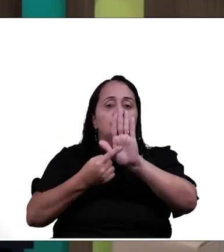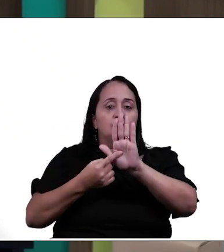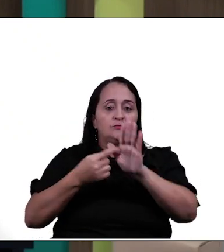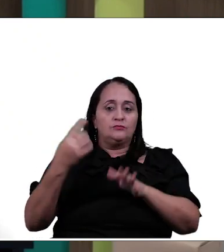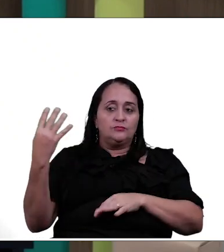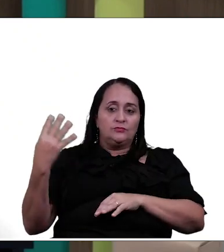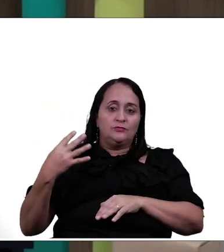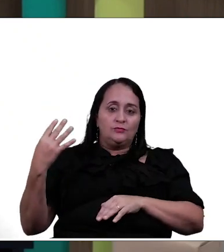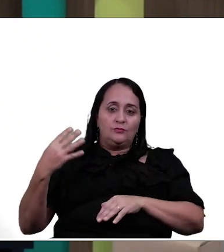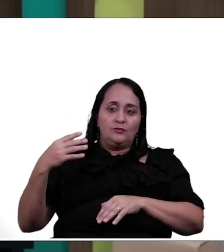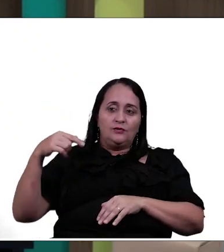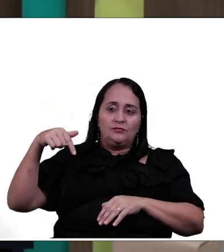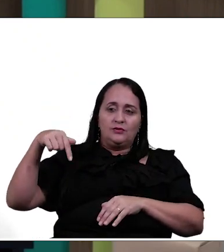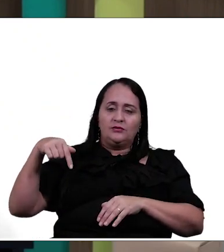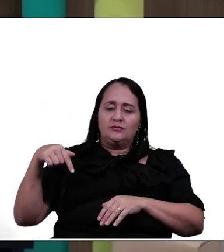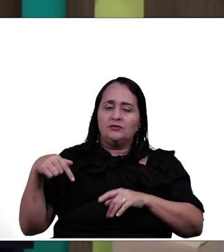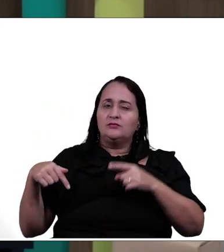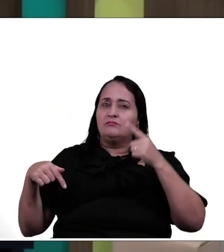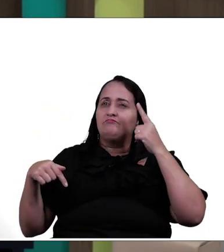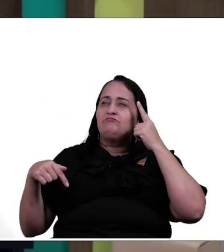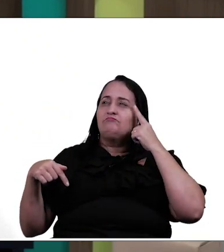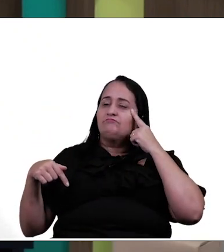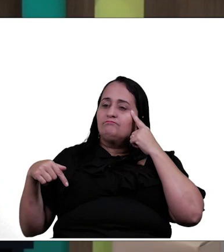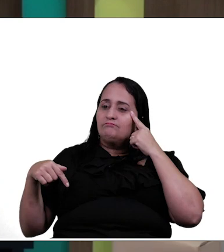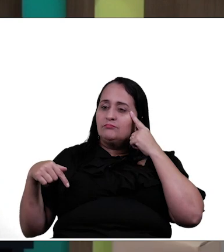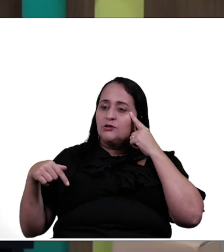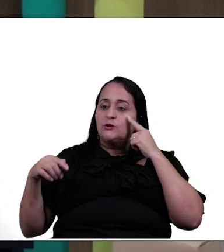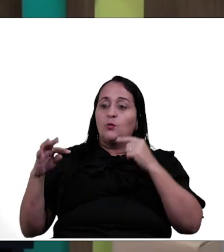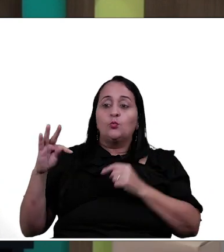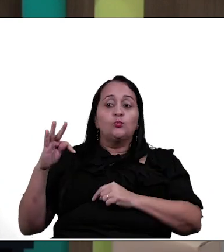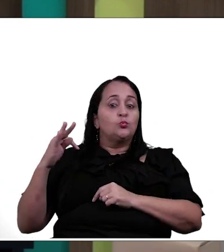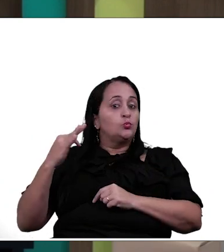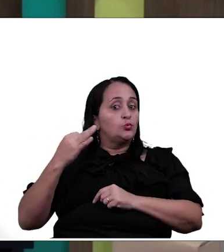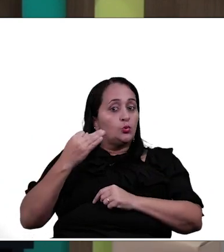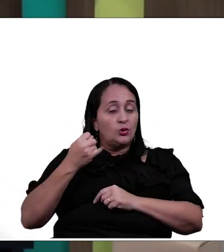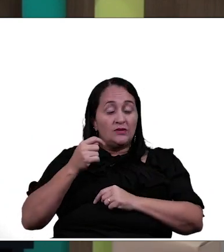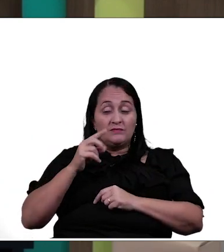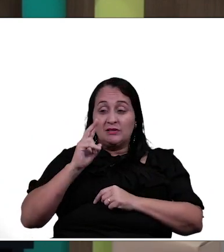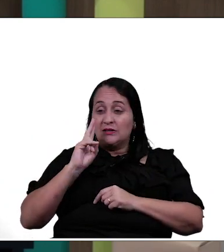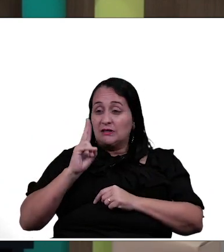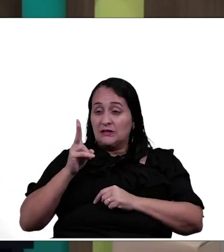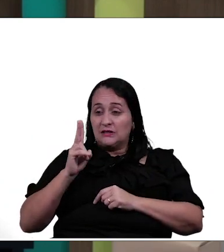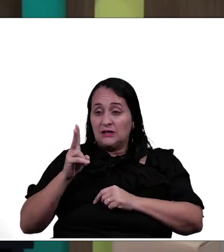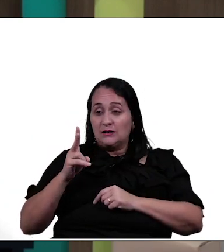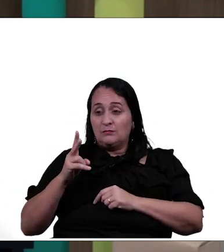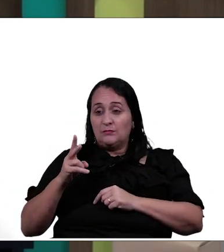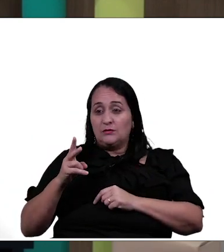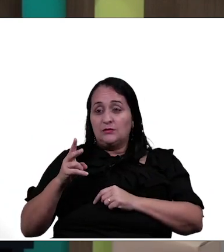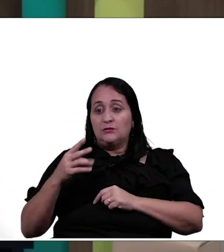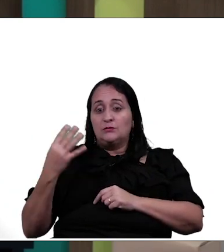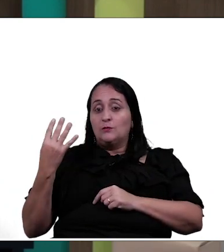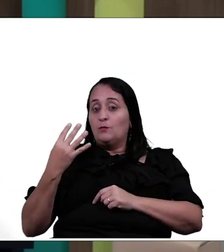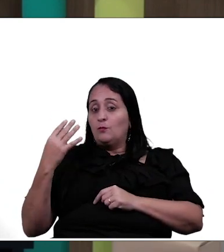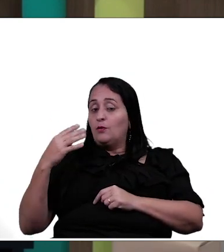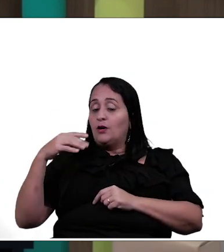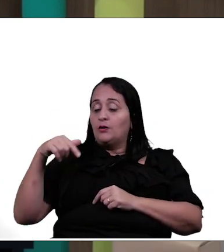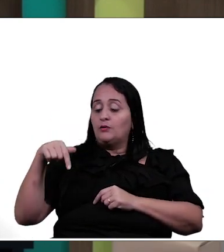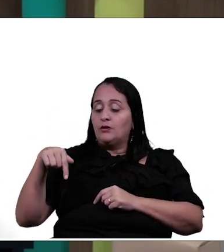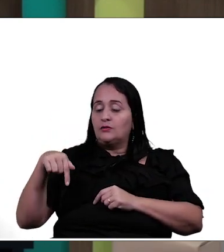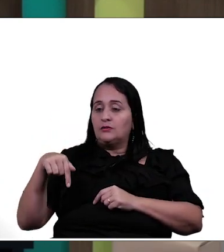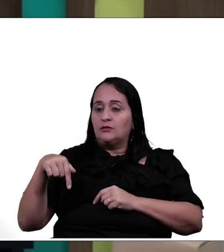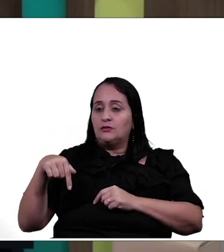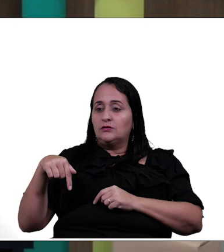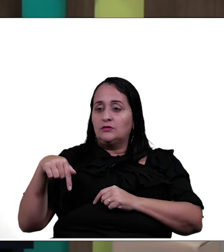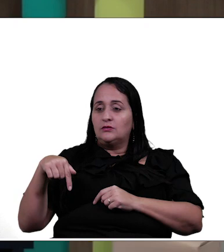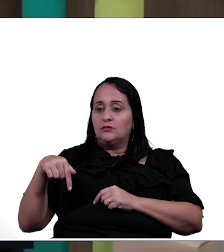ficou melhor a sua visão aí. Olha, 15 décimos. Vimos que nesse caso aqui não dá para